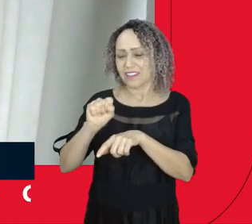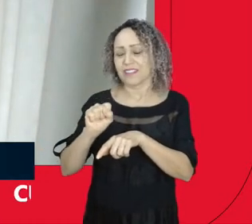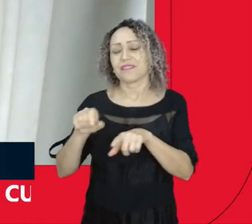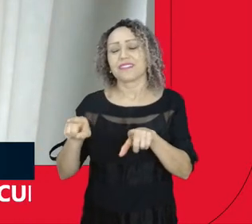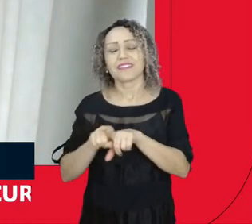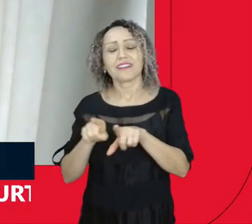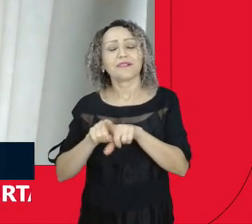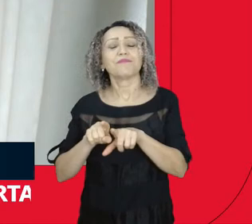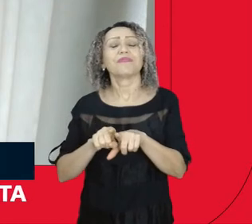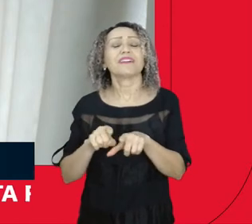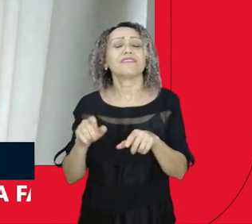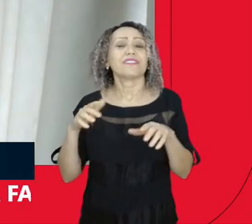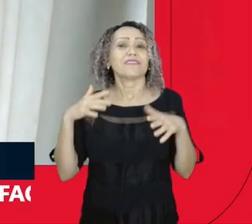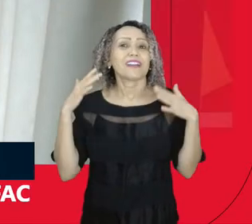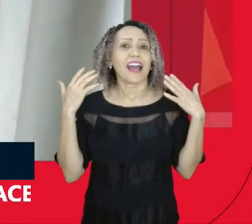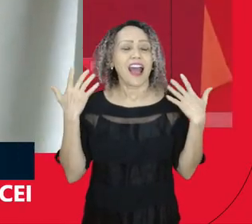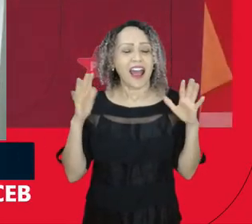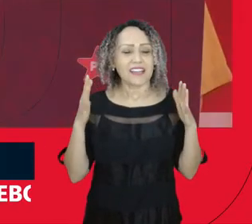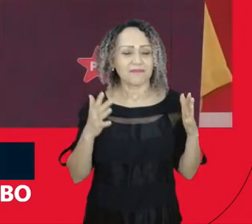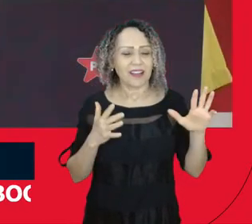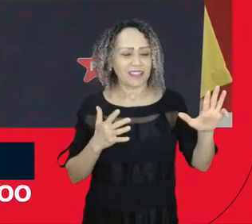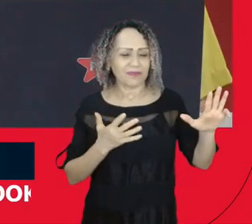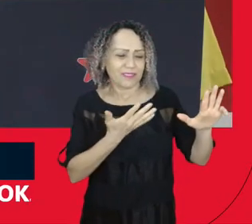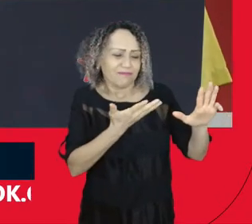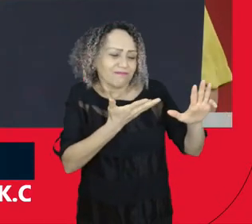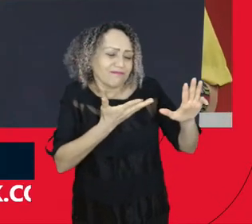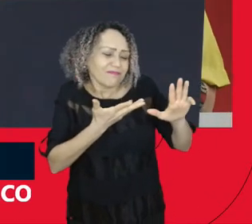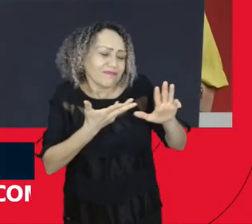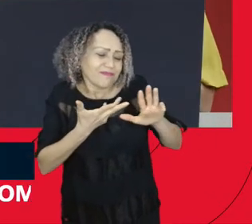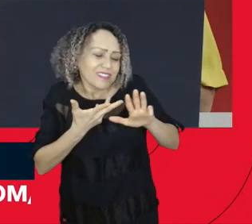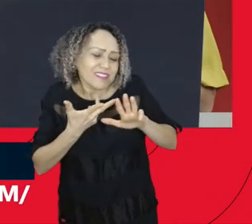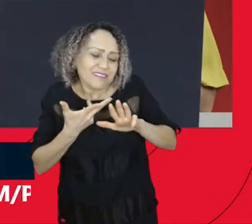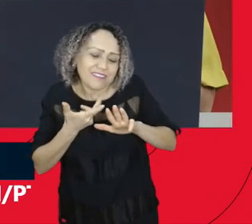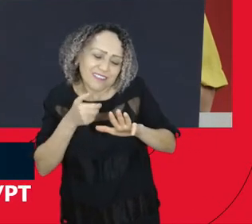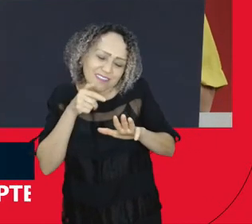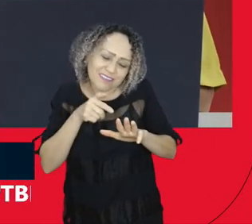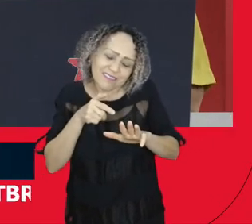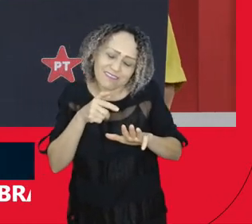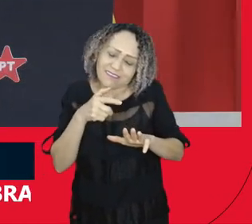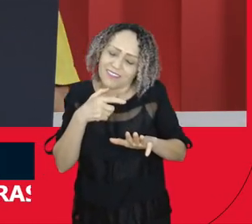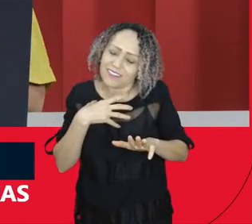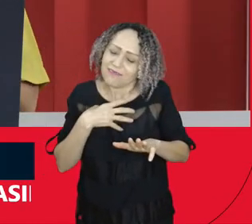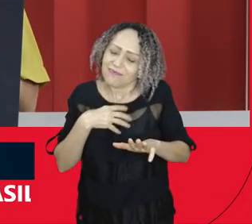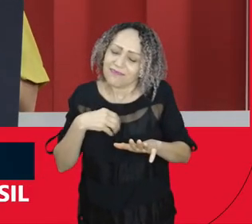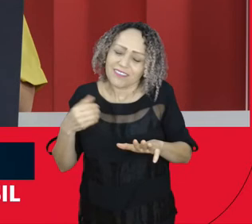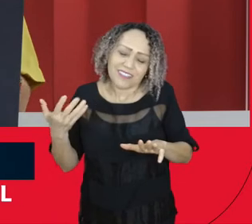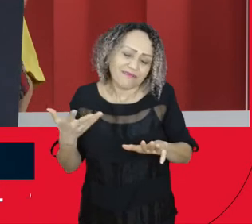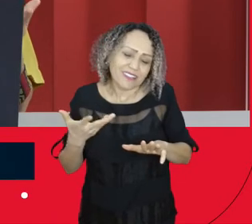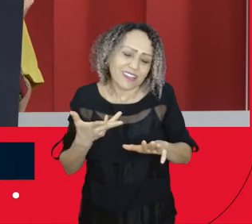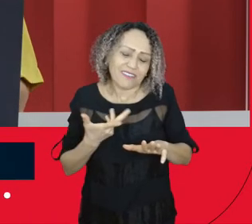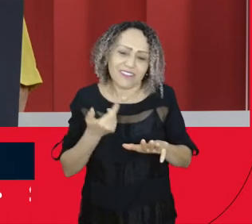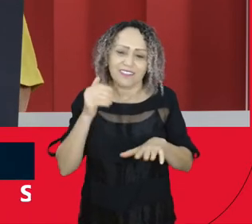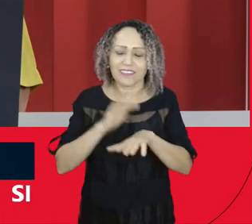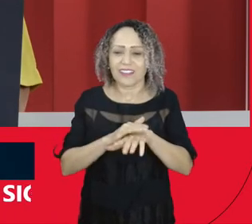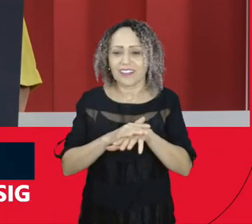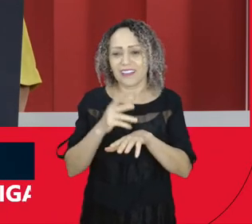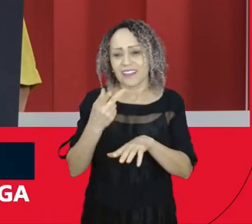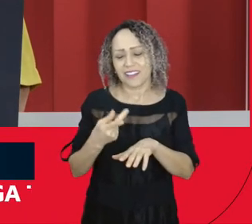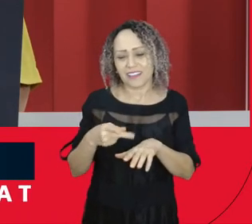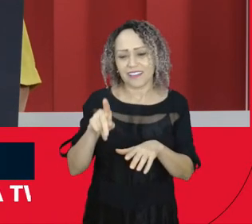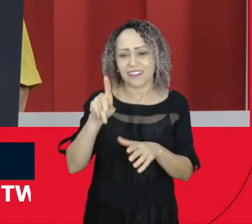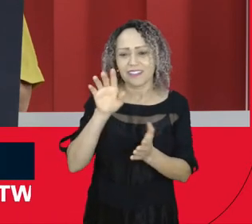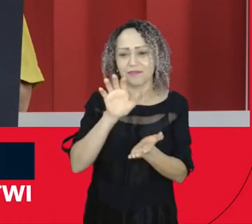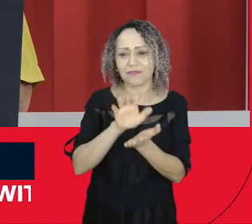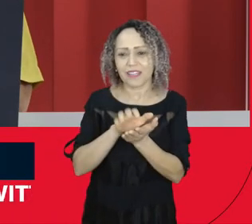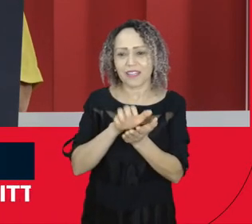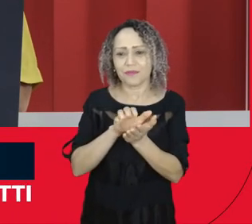mais ilustre filho de Pernambuco. Isso, a gente tem acompanhado aqui essas caminhadas, elas estão belíssimas, amanhã não vai ser